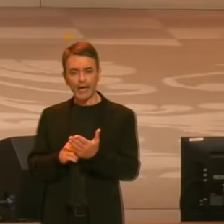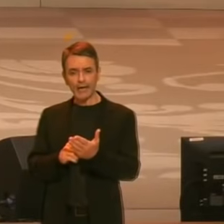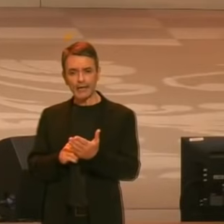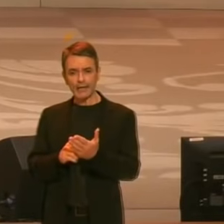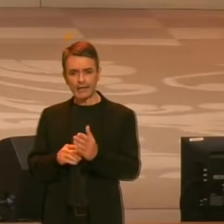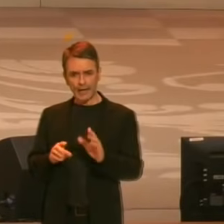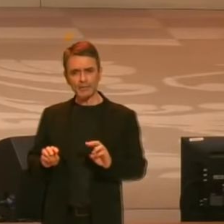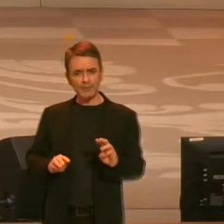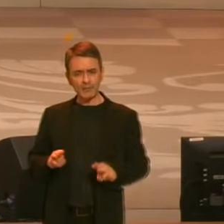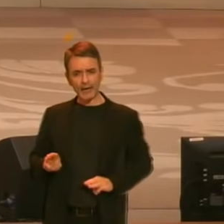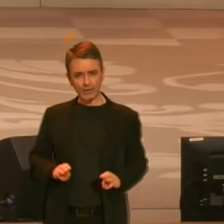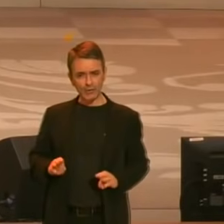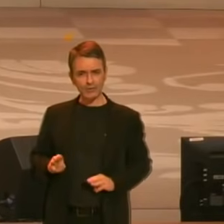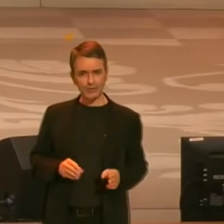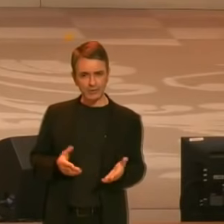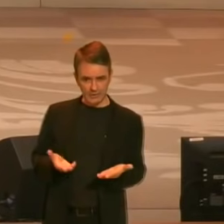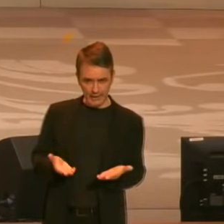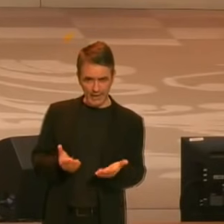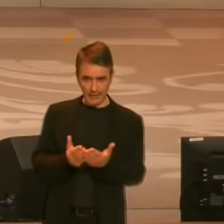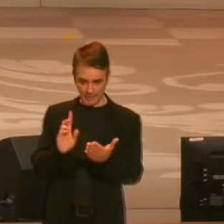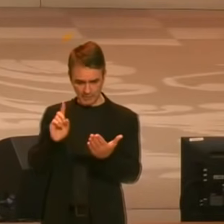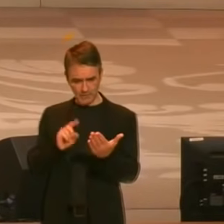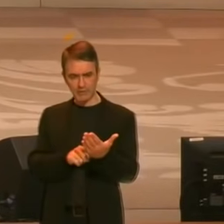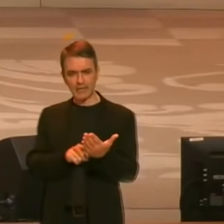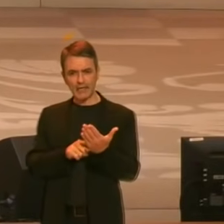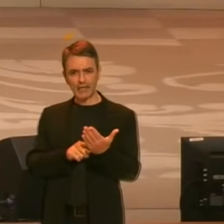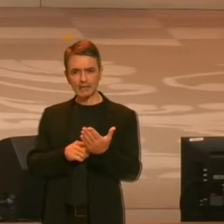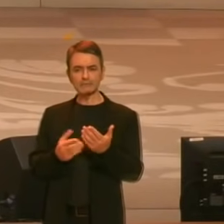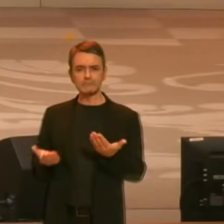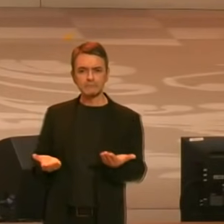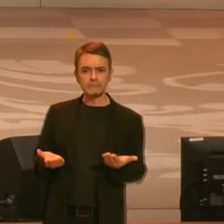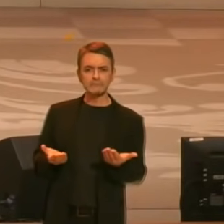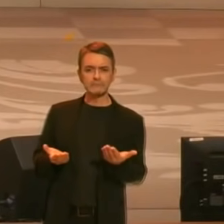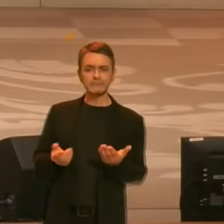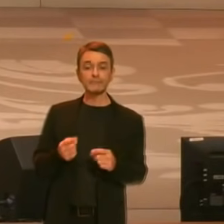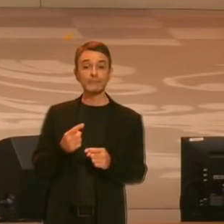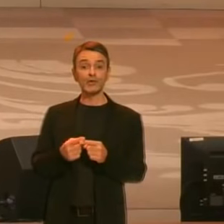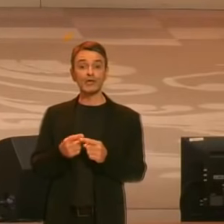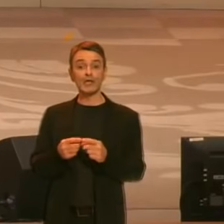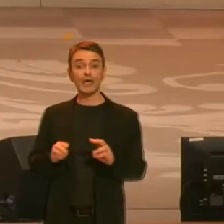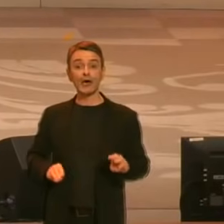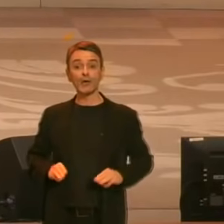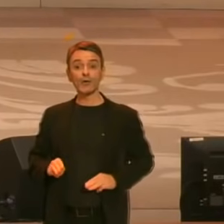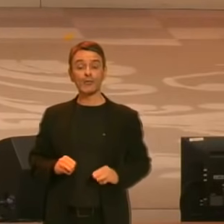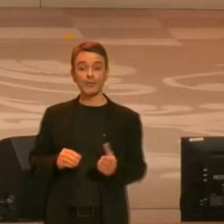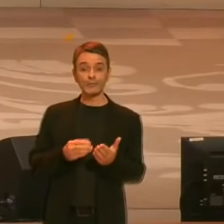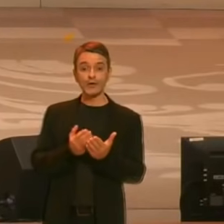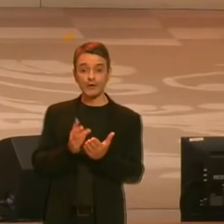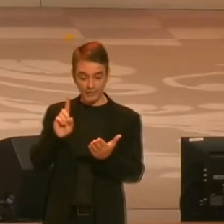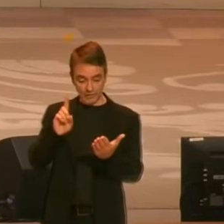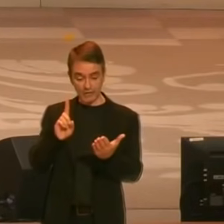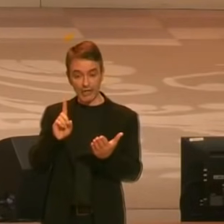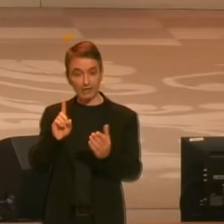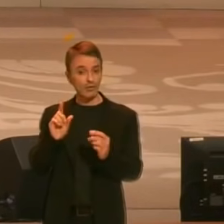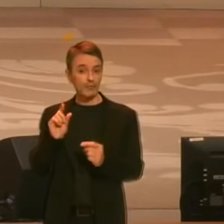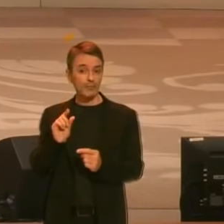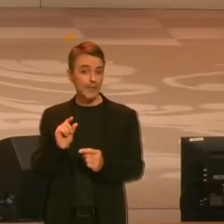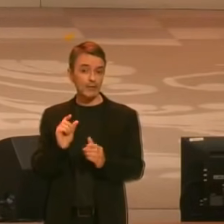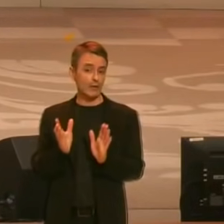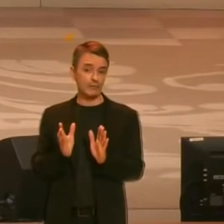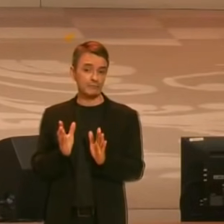você vai começar a ler a Bíblia no Evangelho de Marcos, tá? Por quê? Porque é o menor. Você vai ler